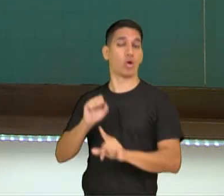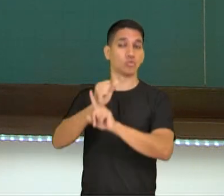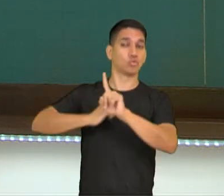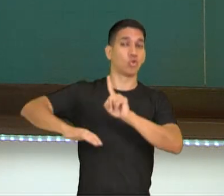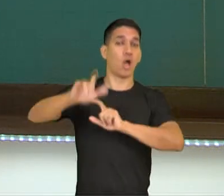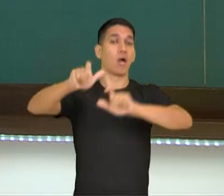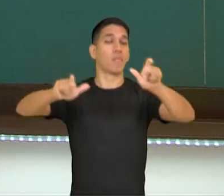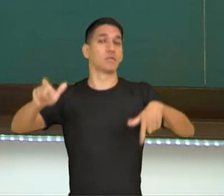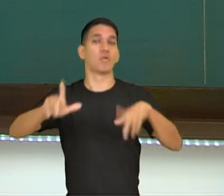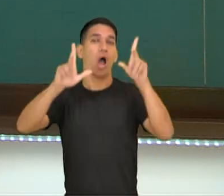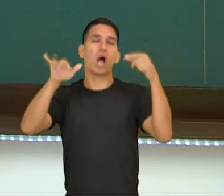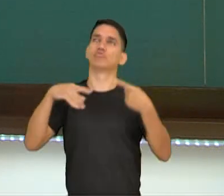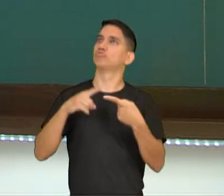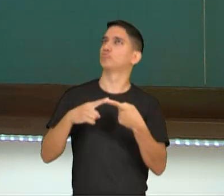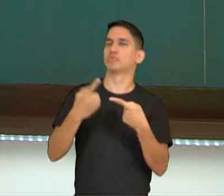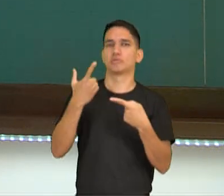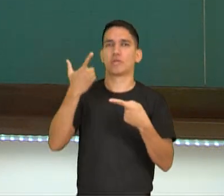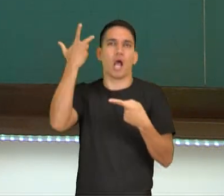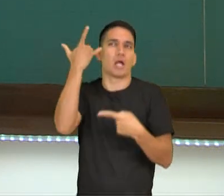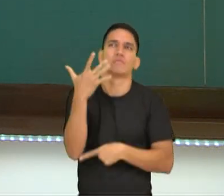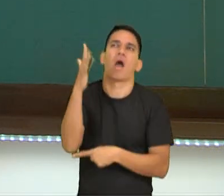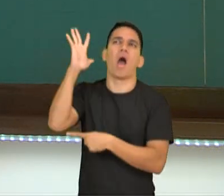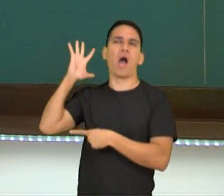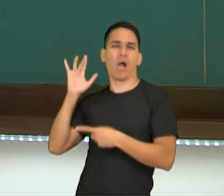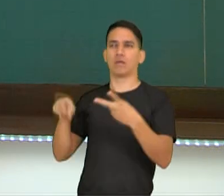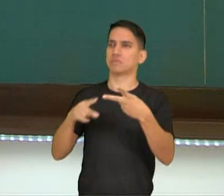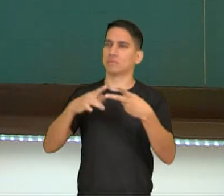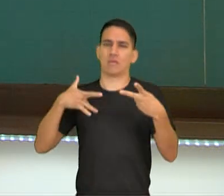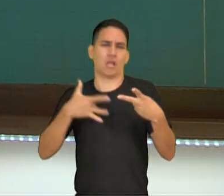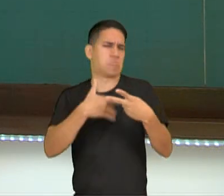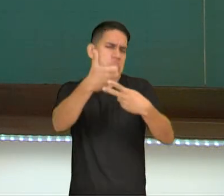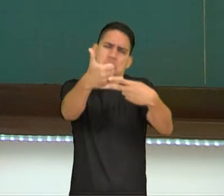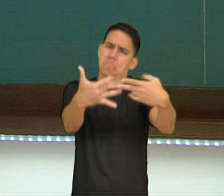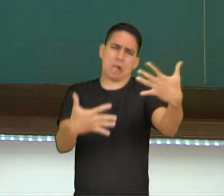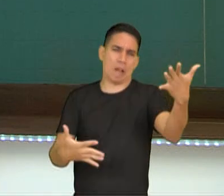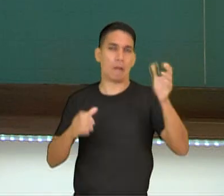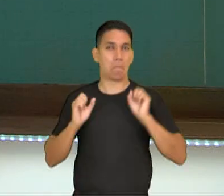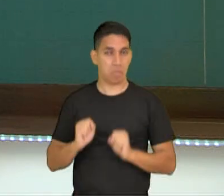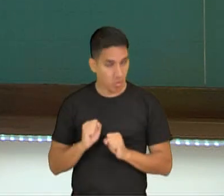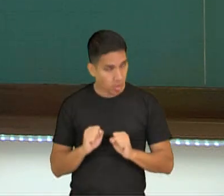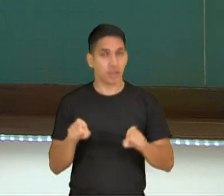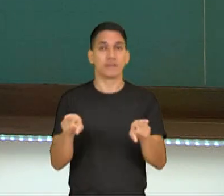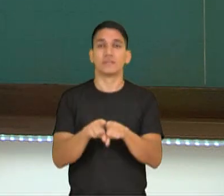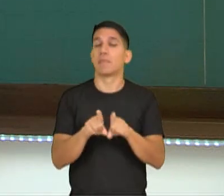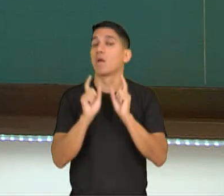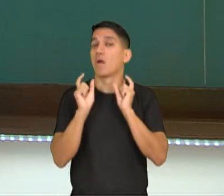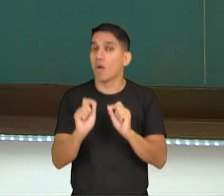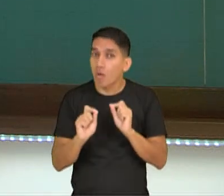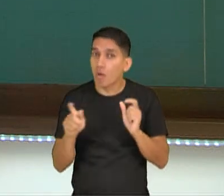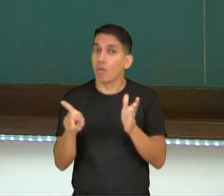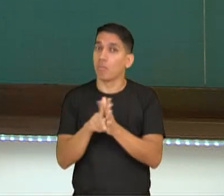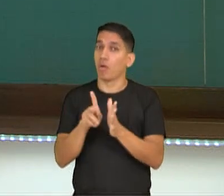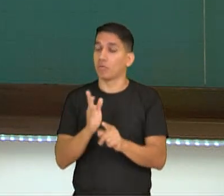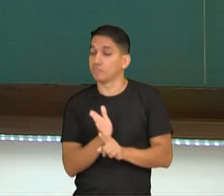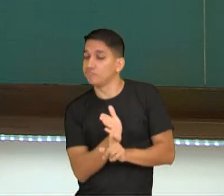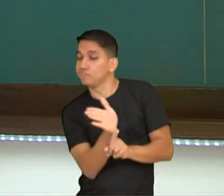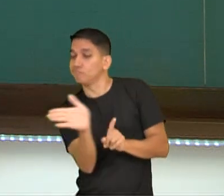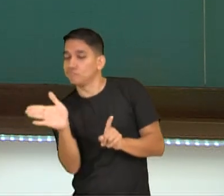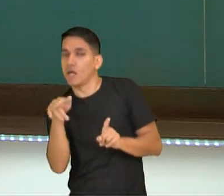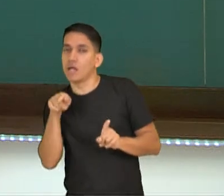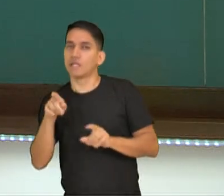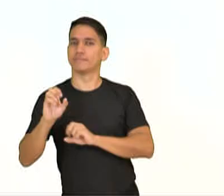relação a questões ambientais, a questões de saúde e etc. Então, ela pode ter também esse cunho